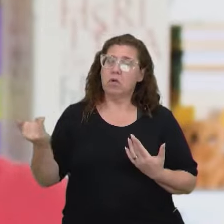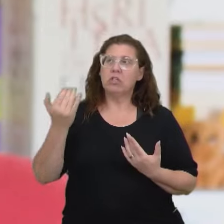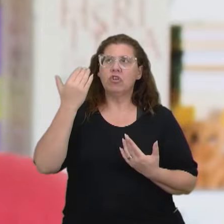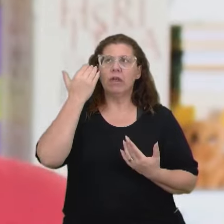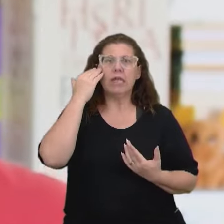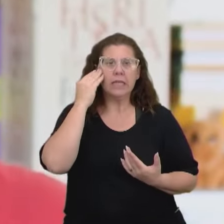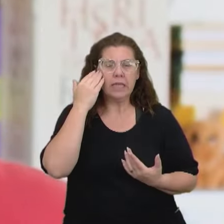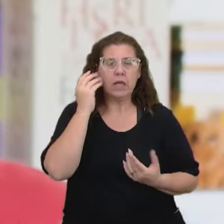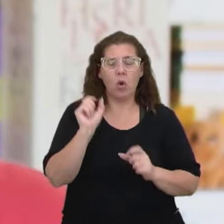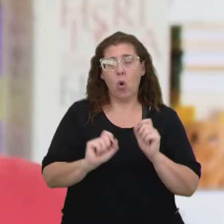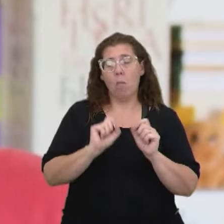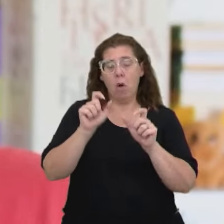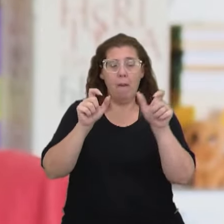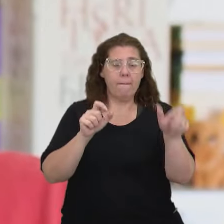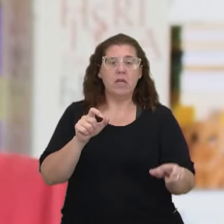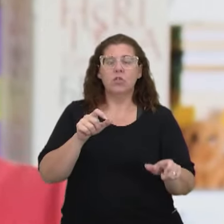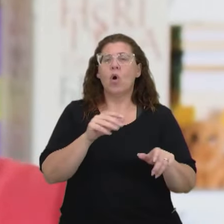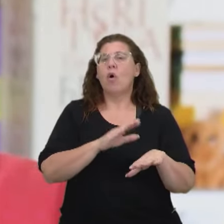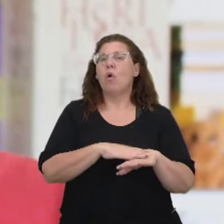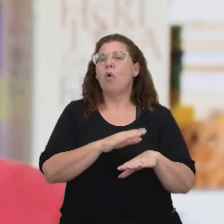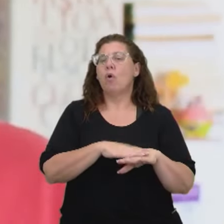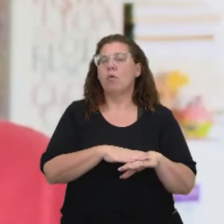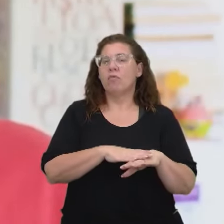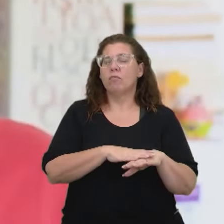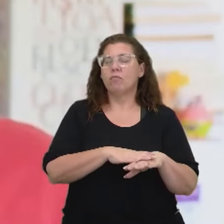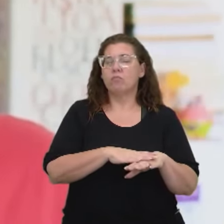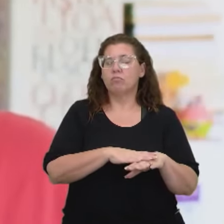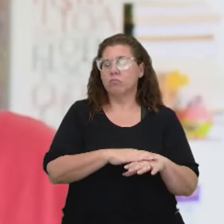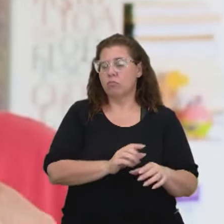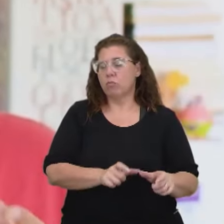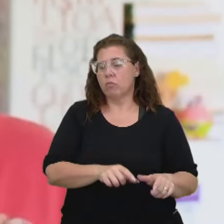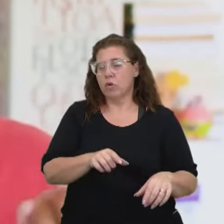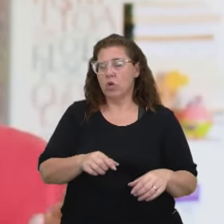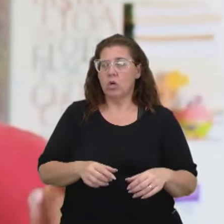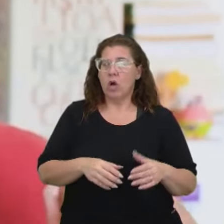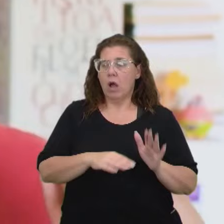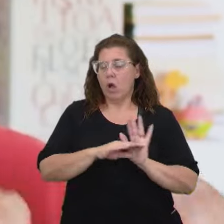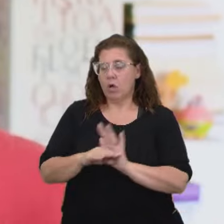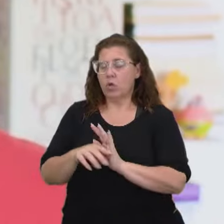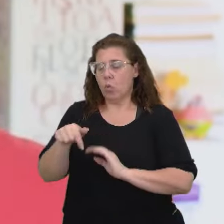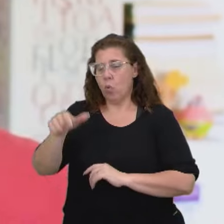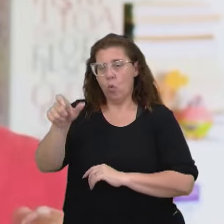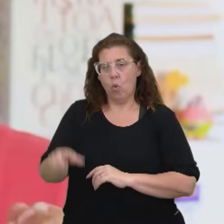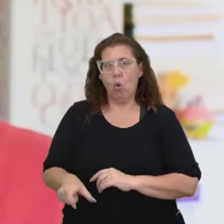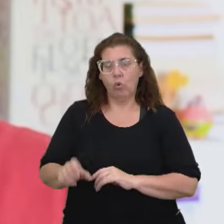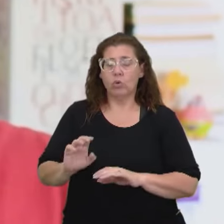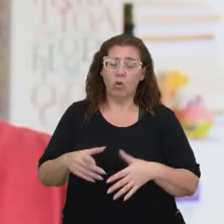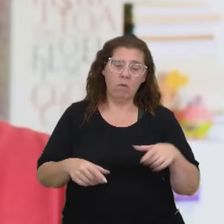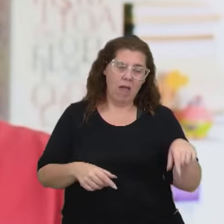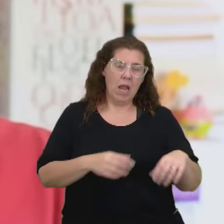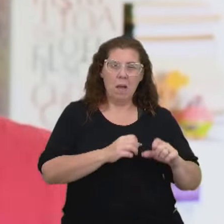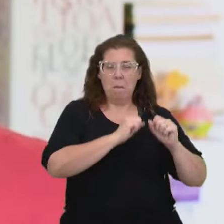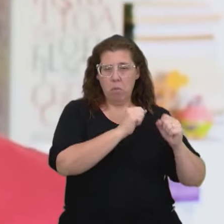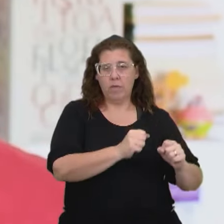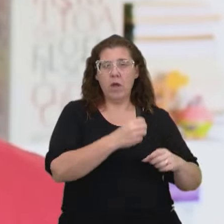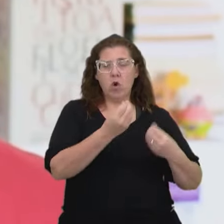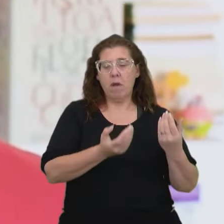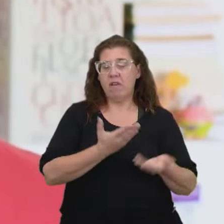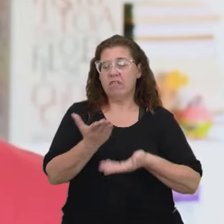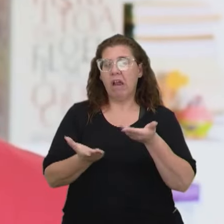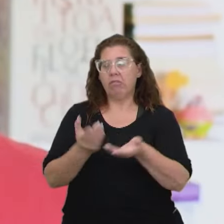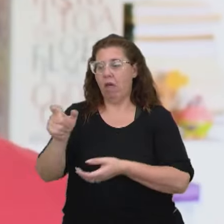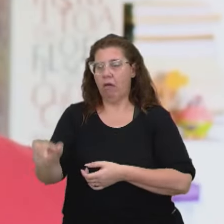entender como um sujeito atua sobre o outro, ou como é usado o poder de um indivíduo em relação a